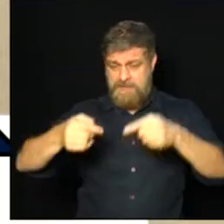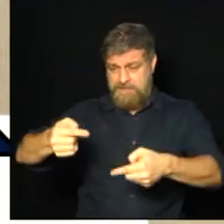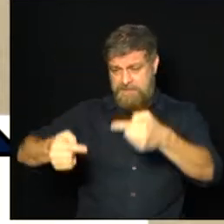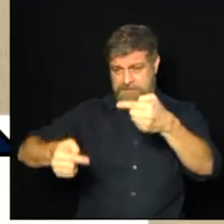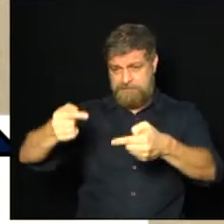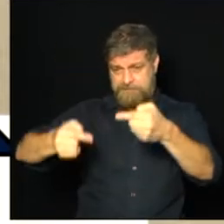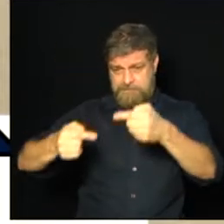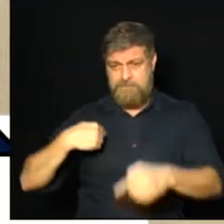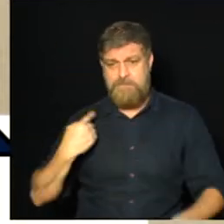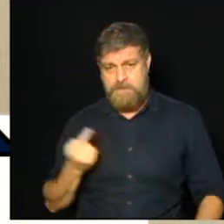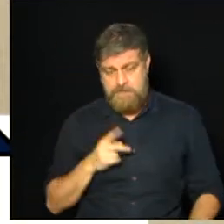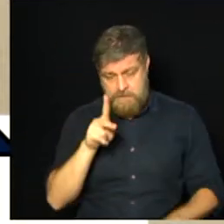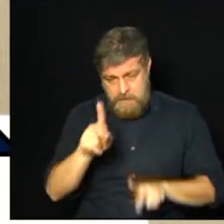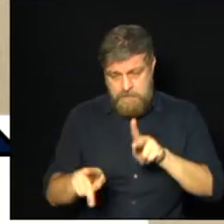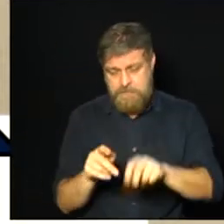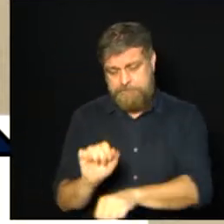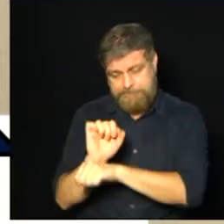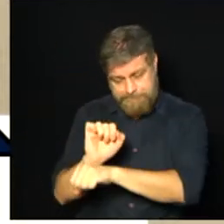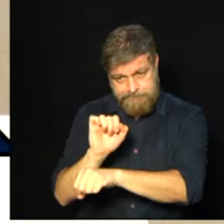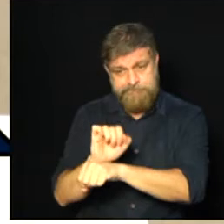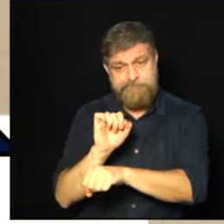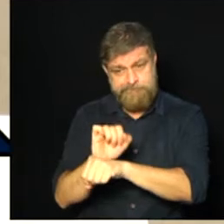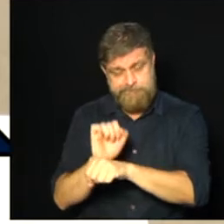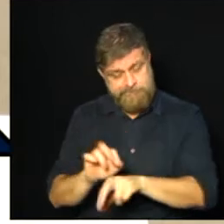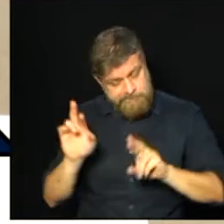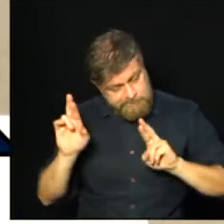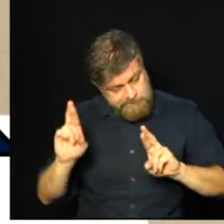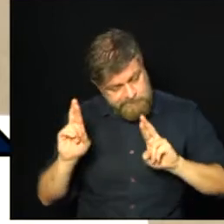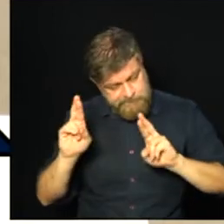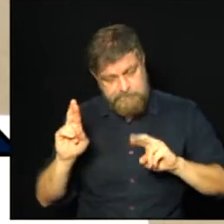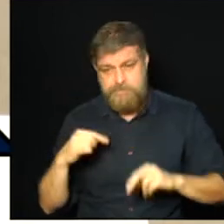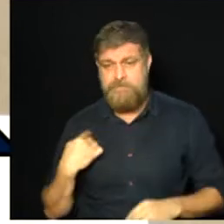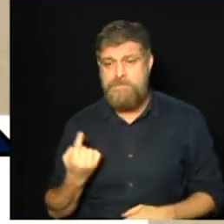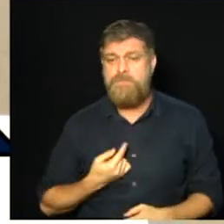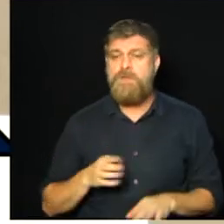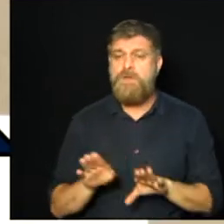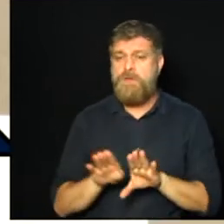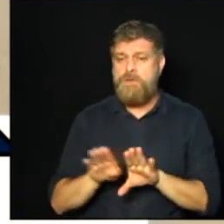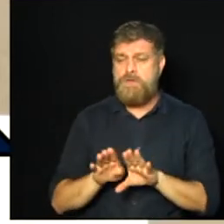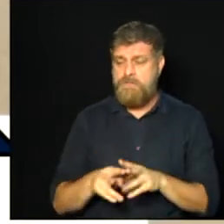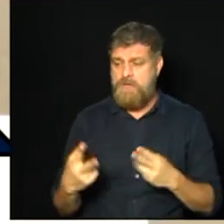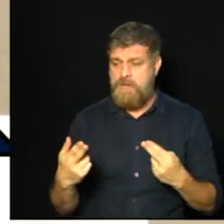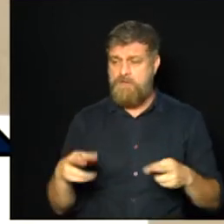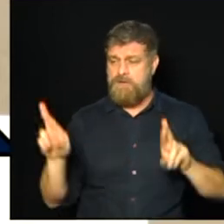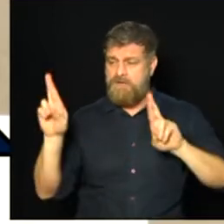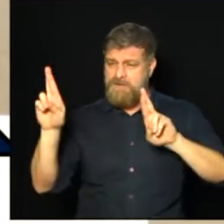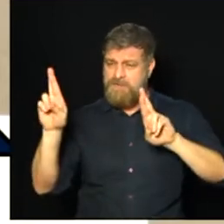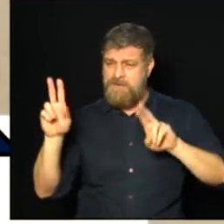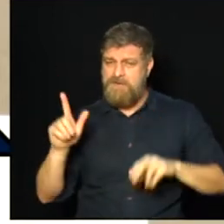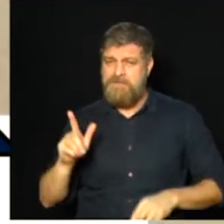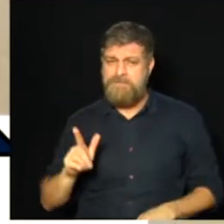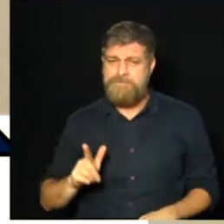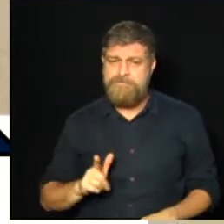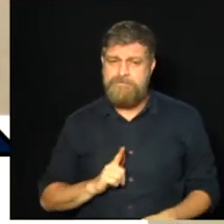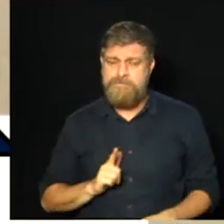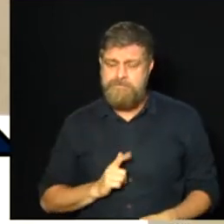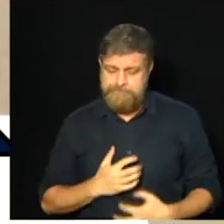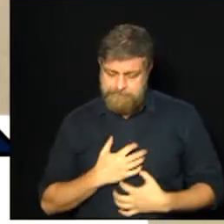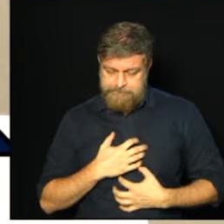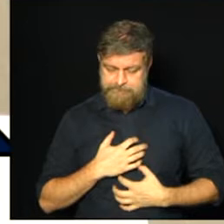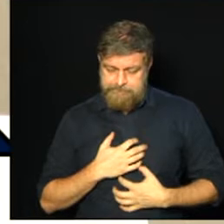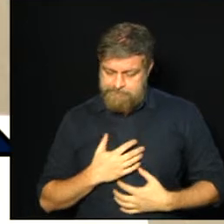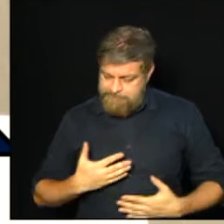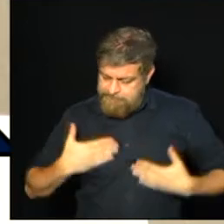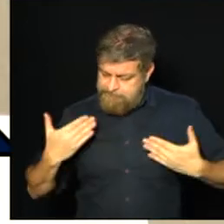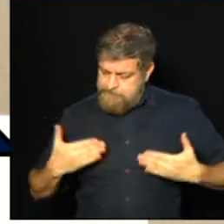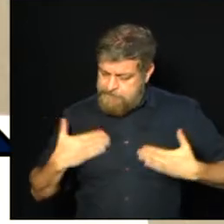cá. A população espera isso, né? E eu espero, com bastante ânimo,